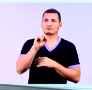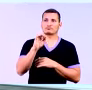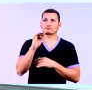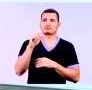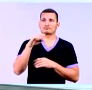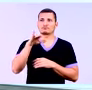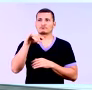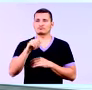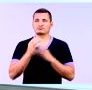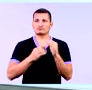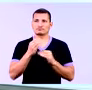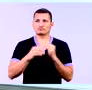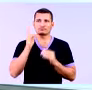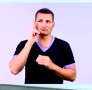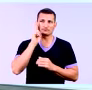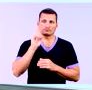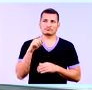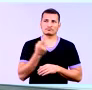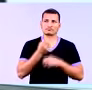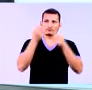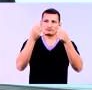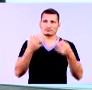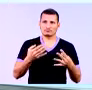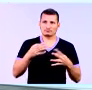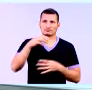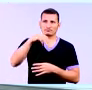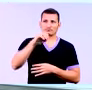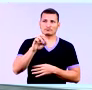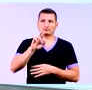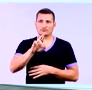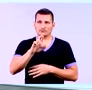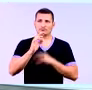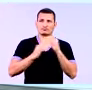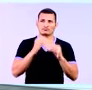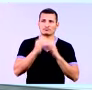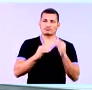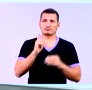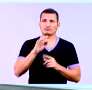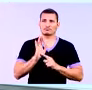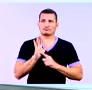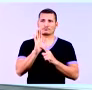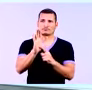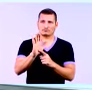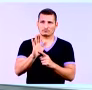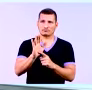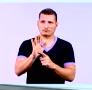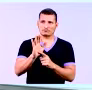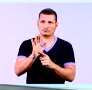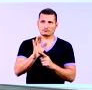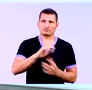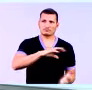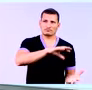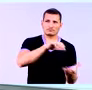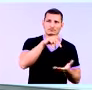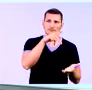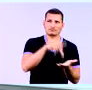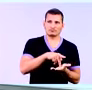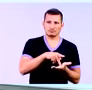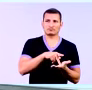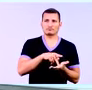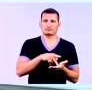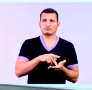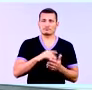conversamos sobre modelagem de dados, nós dissemos que o banco de dados ele representa uma parte do mundo real. E